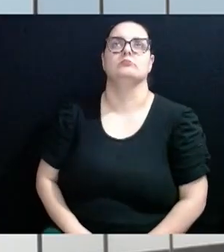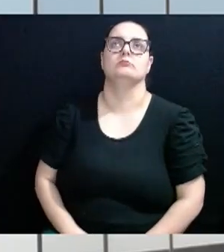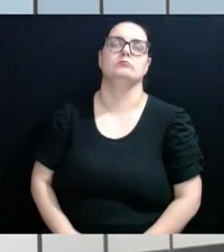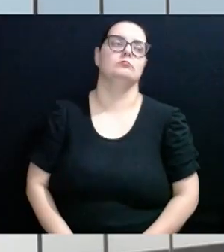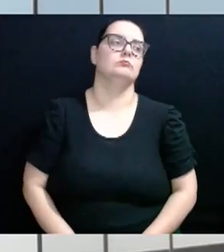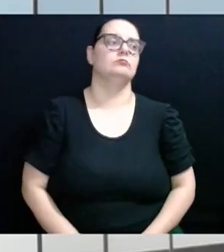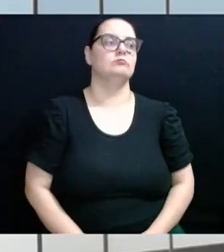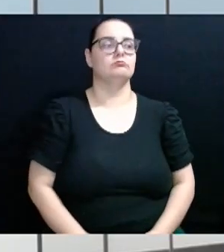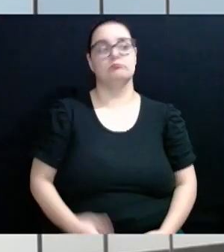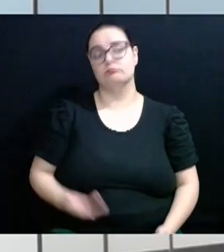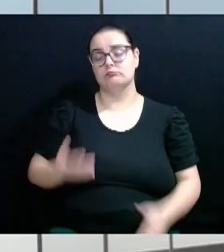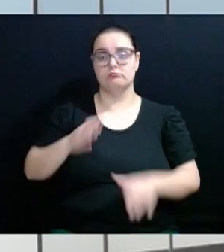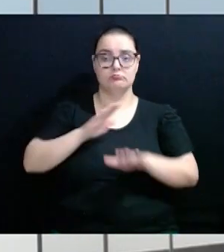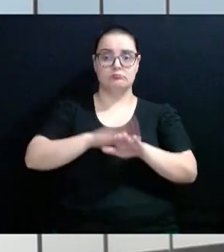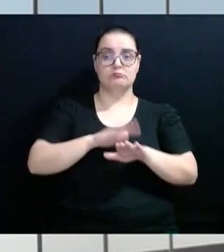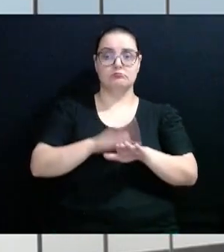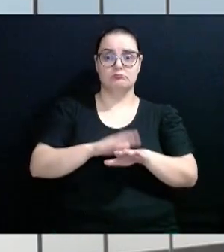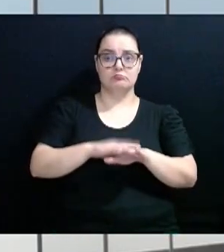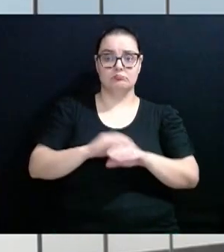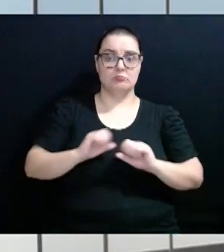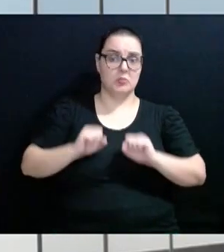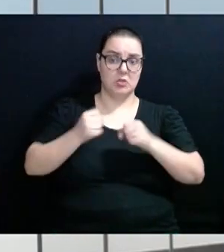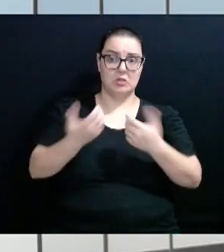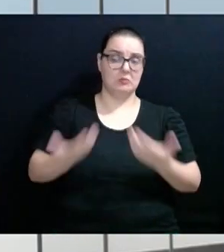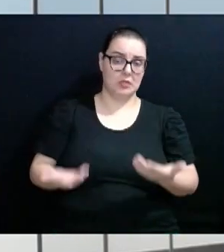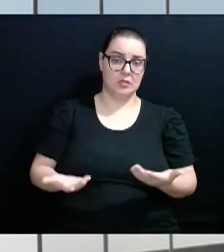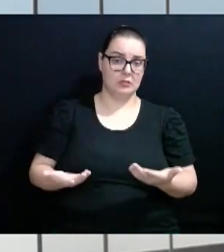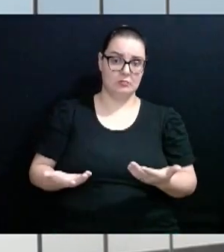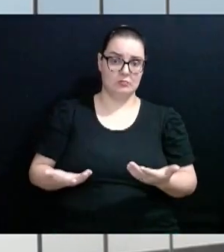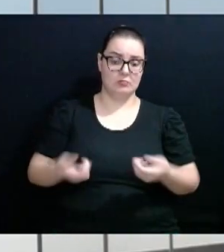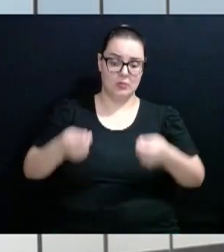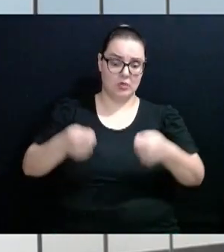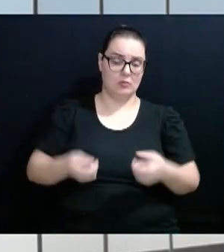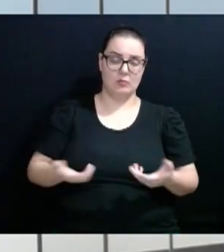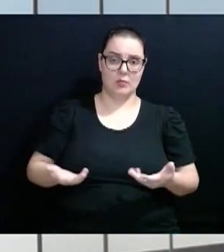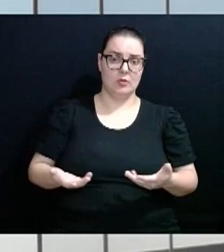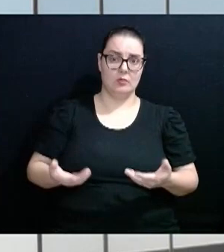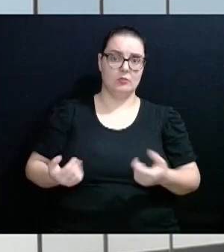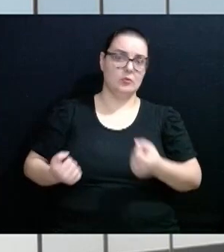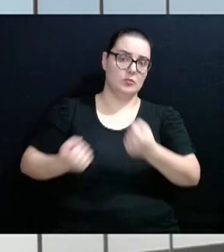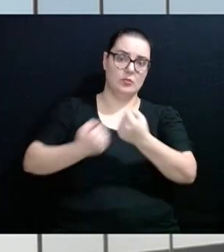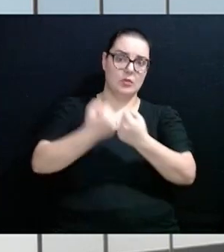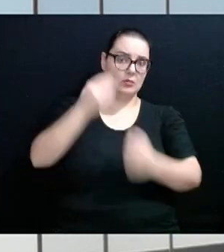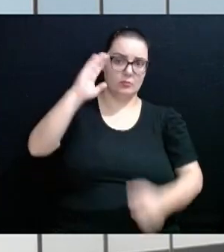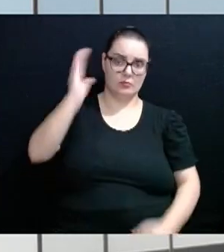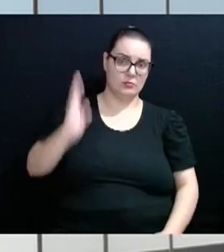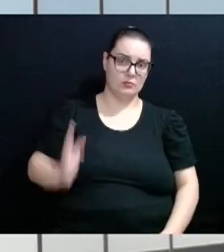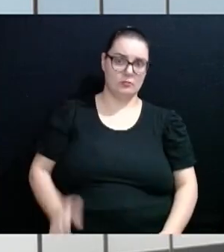né, digamos que concretas de apoio ao Brasil. Então as medidas